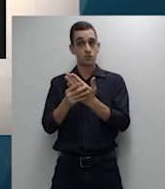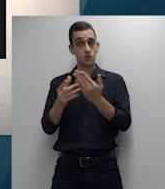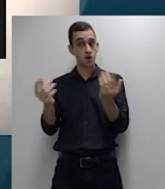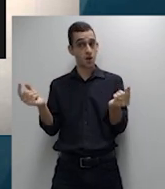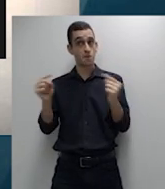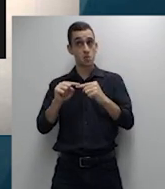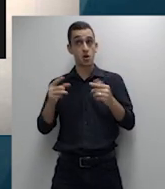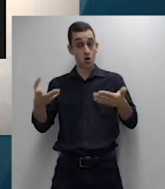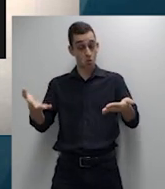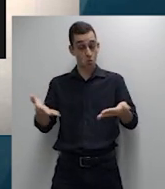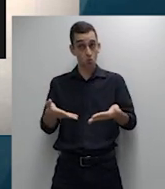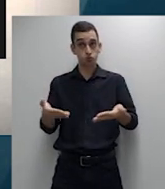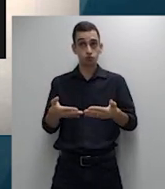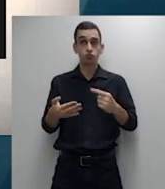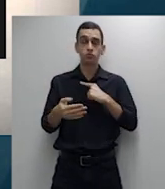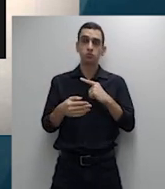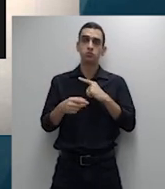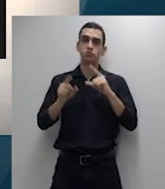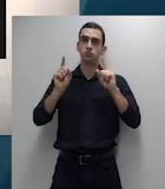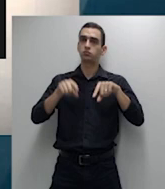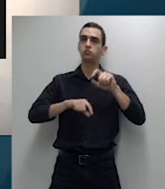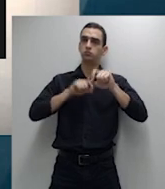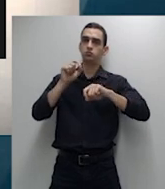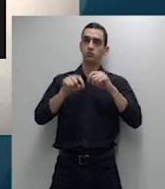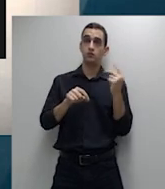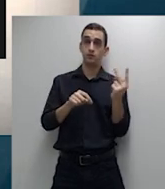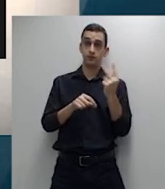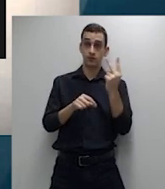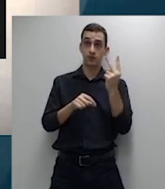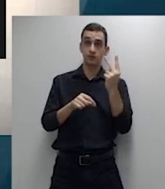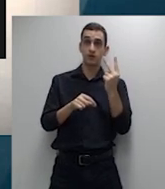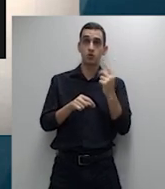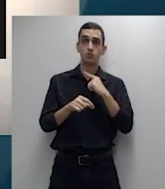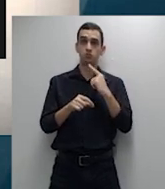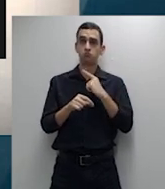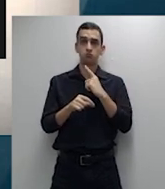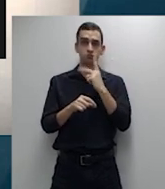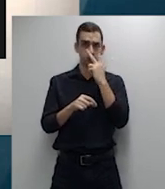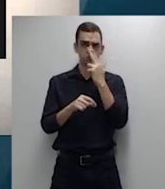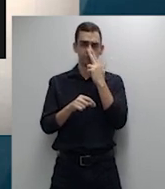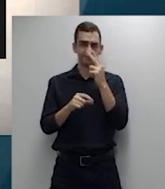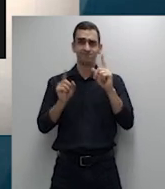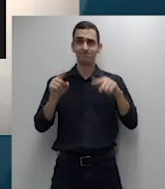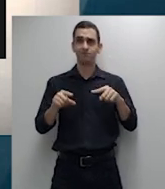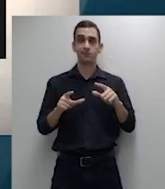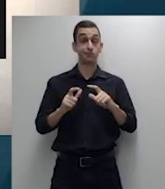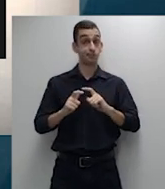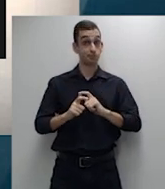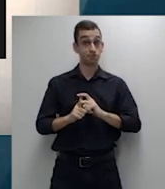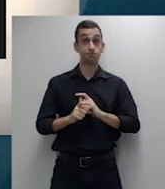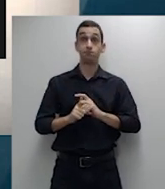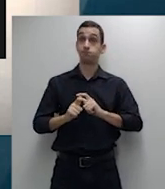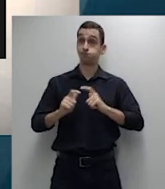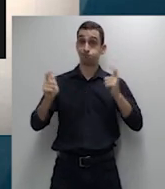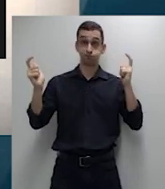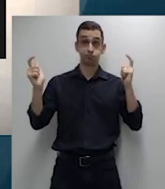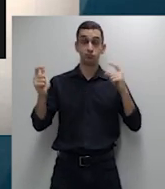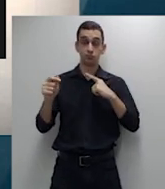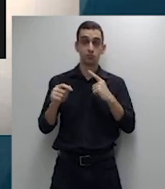caso concreto o valor que foi fixado está efetivamente exorbitante apesar da